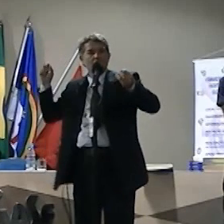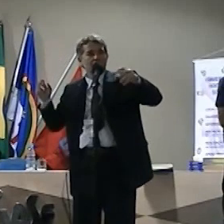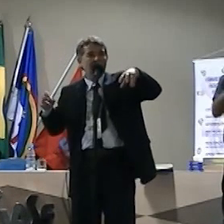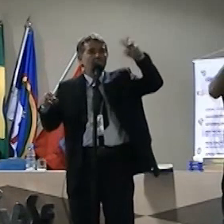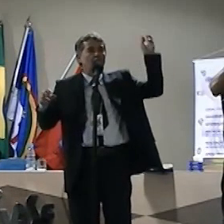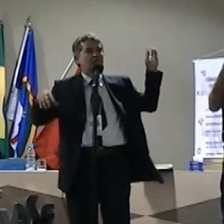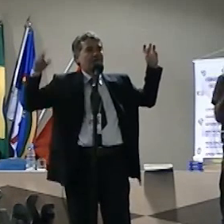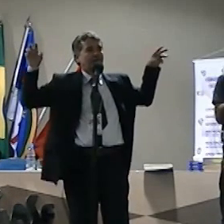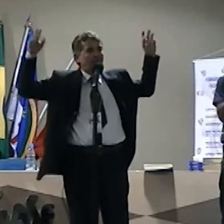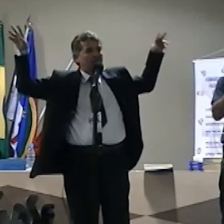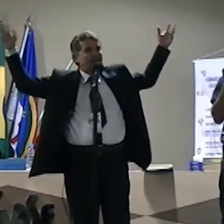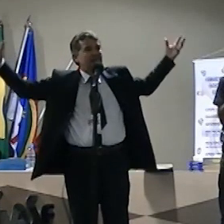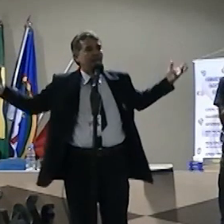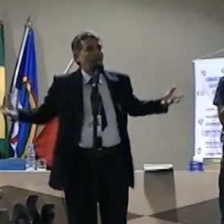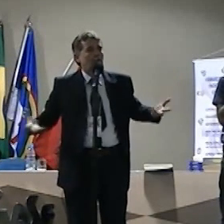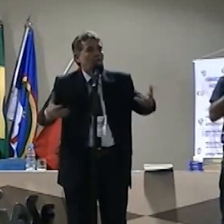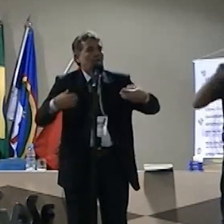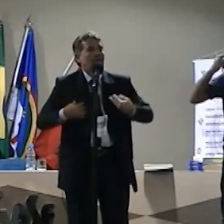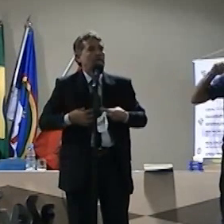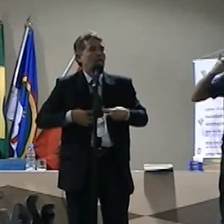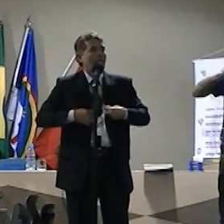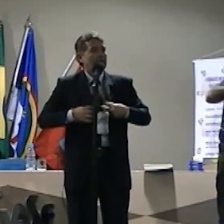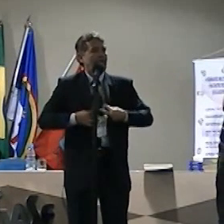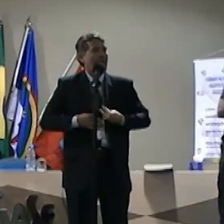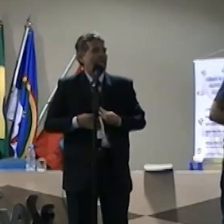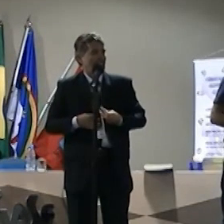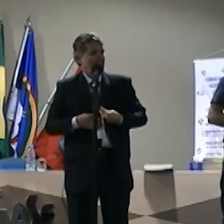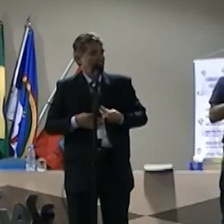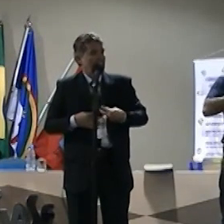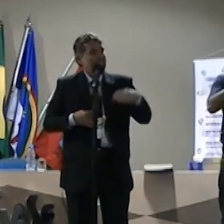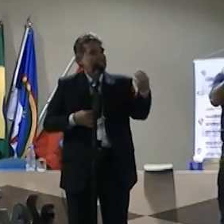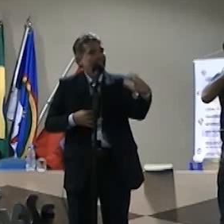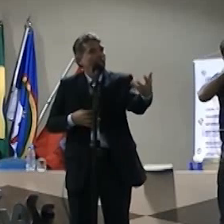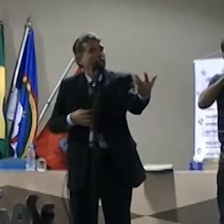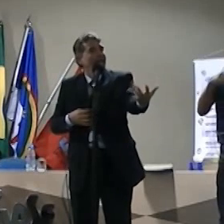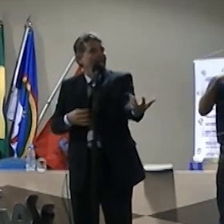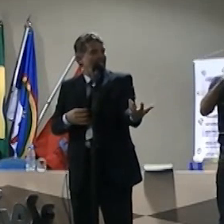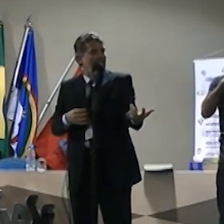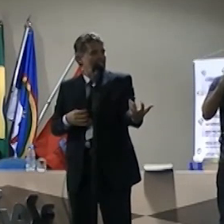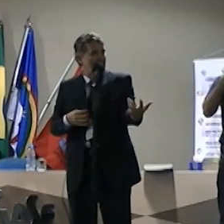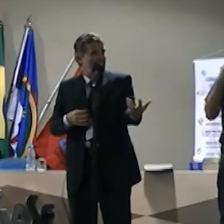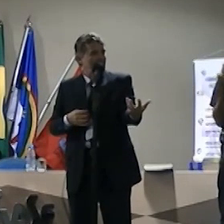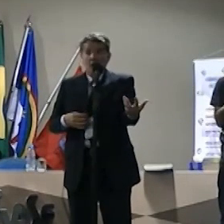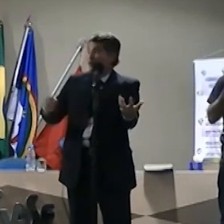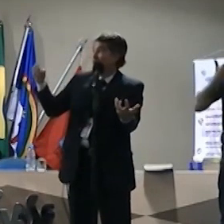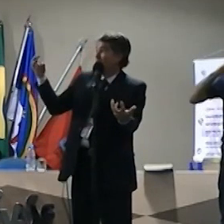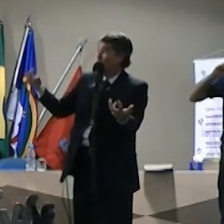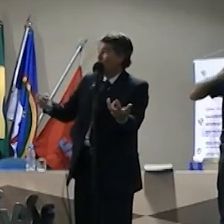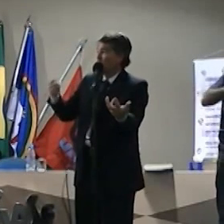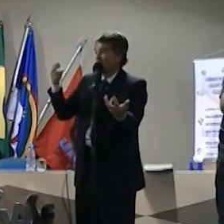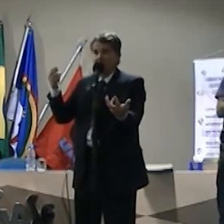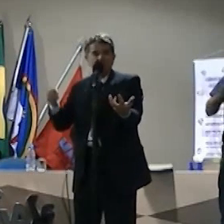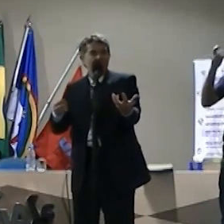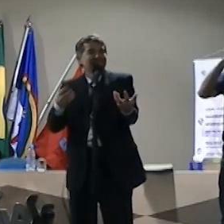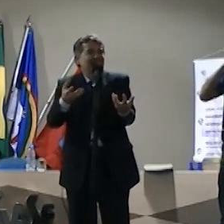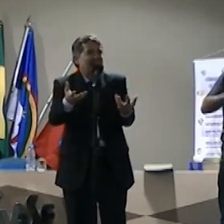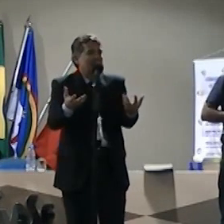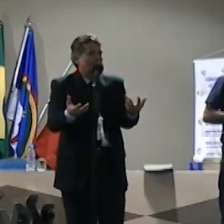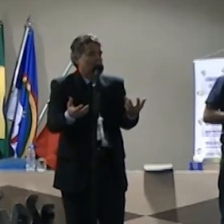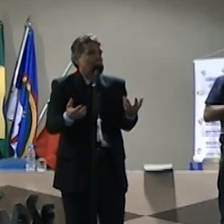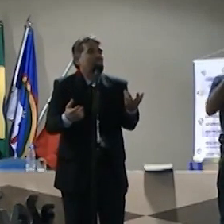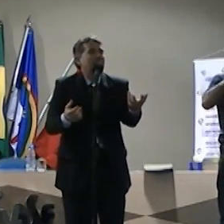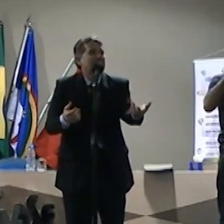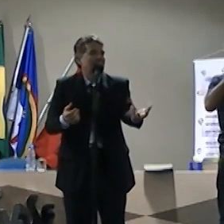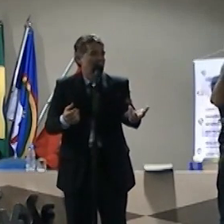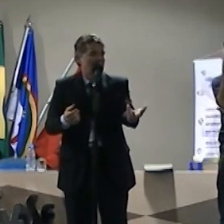com os avós, cada um com seus avós, e assim foi construindo e tem o seu comportamento. Isso é a cultura da família. Os valores, os saberes, as regras